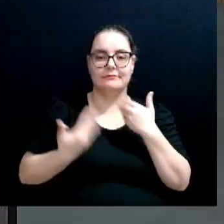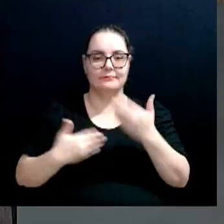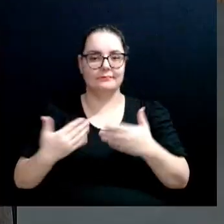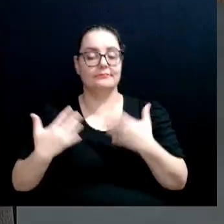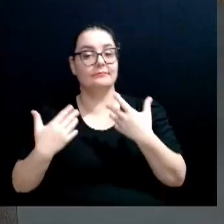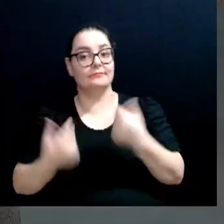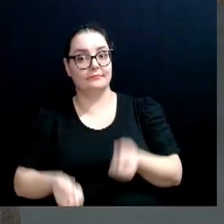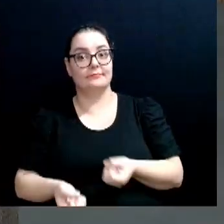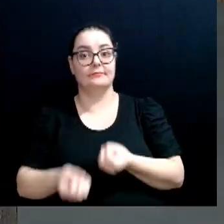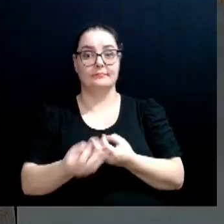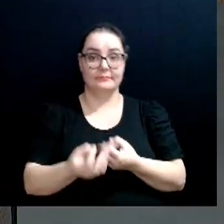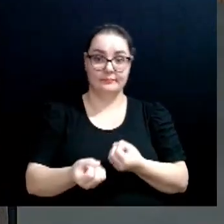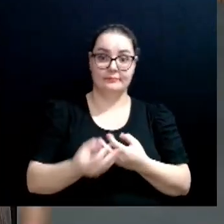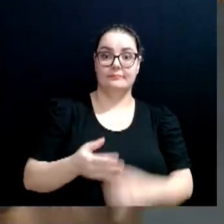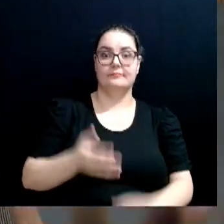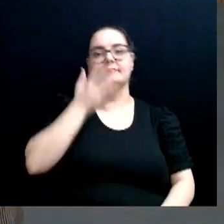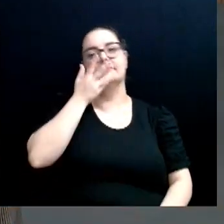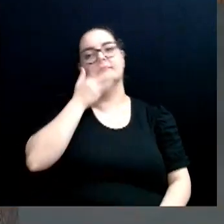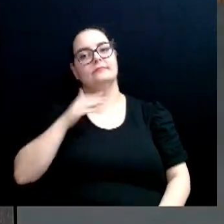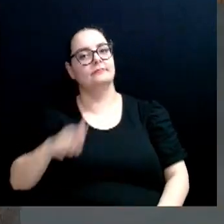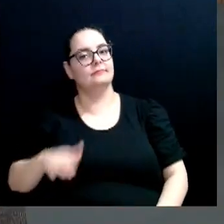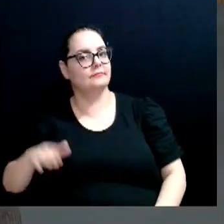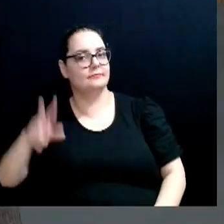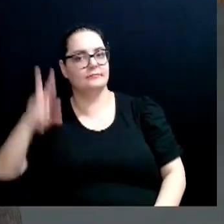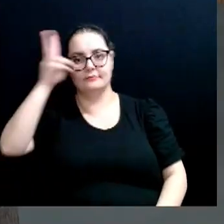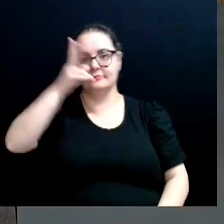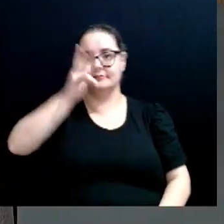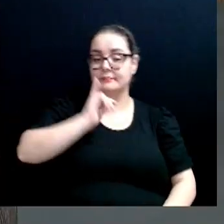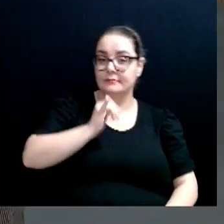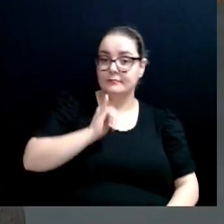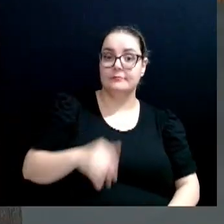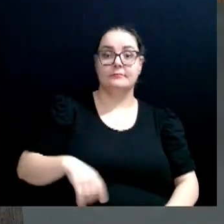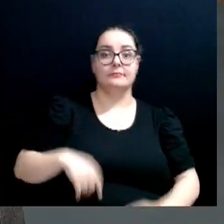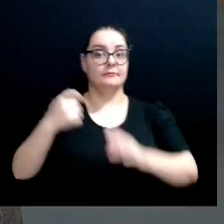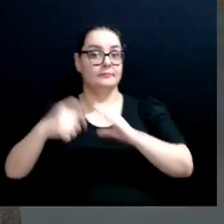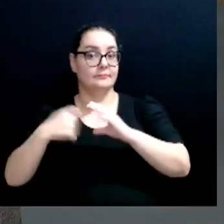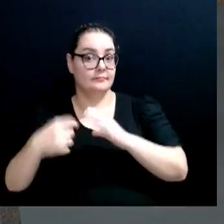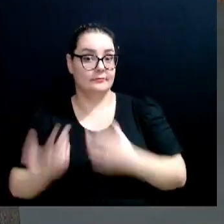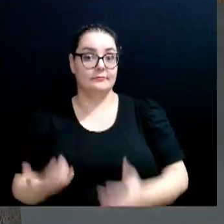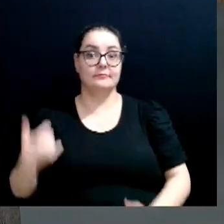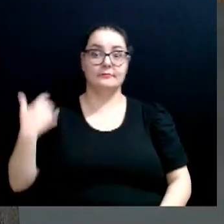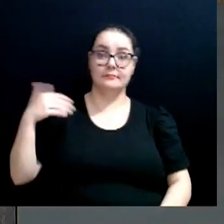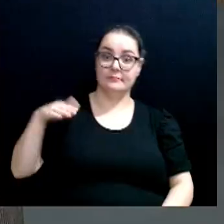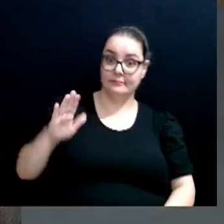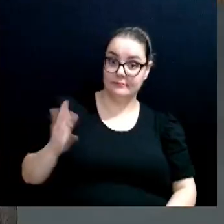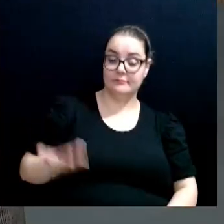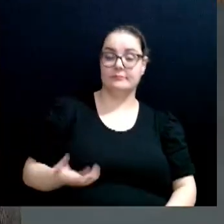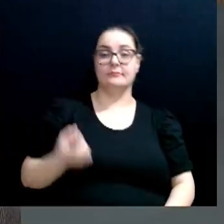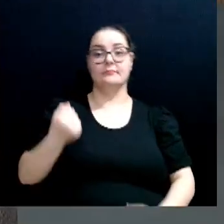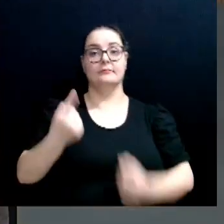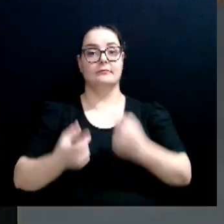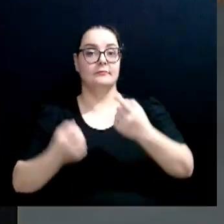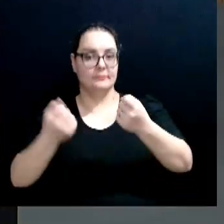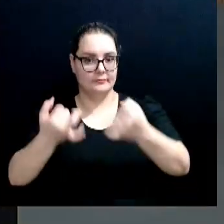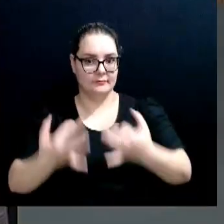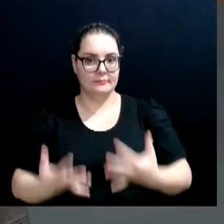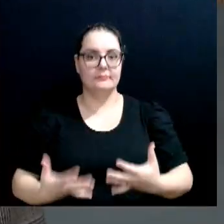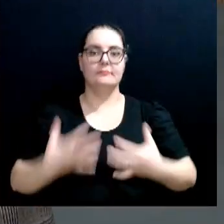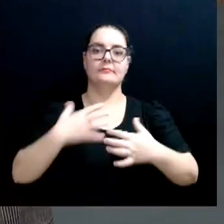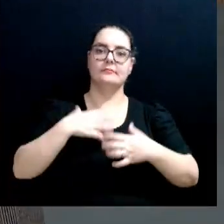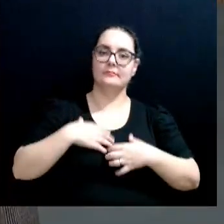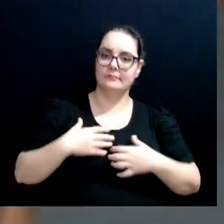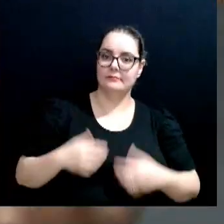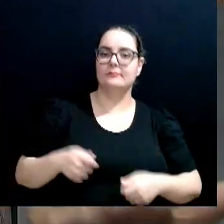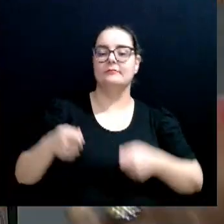Os pequenininhos, contação de história, vídeos, os maiores, algumas explicações, eles vão se sentindo mais empoderados para